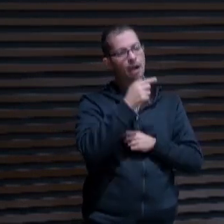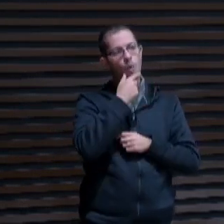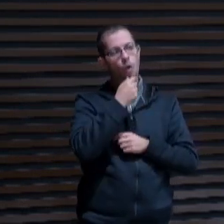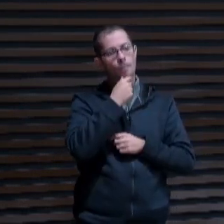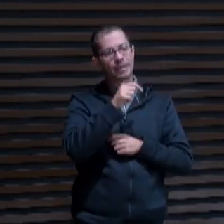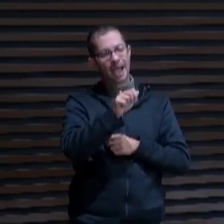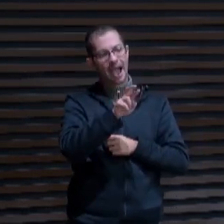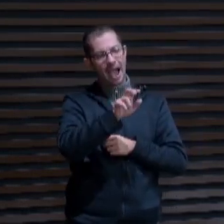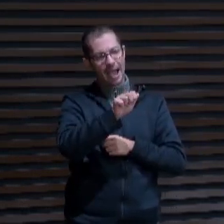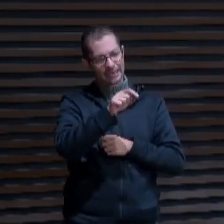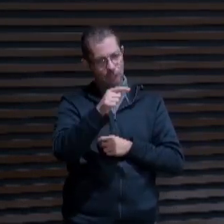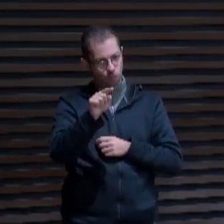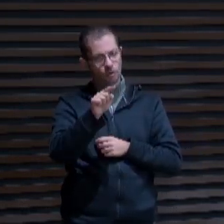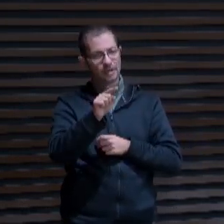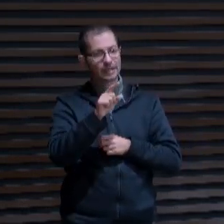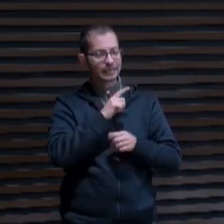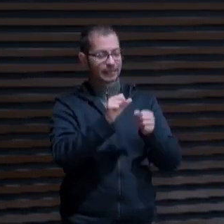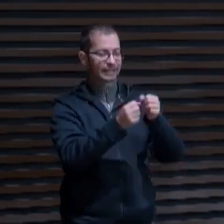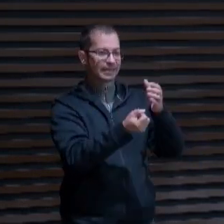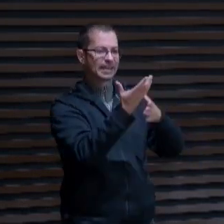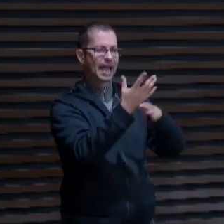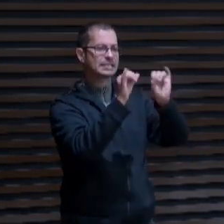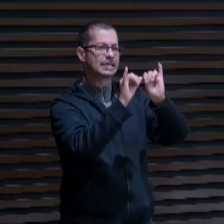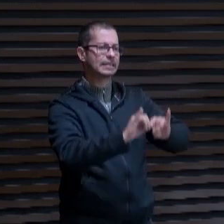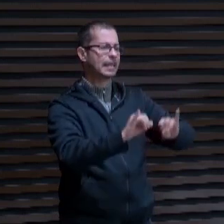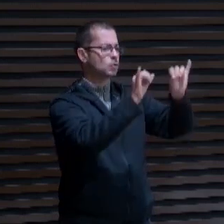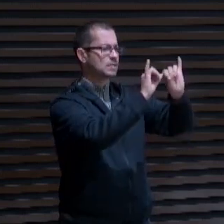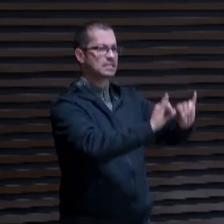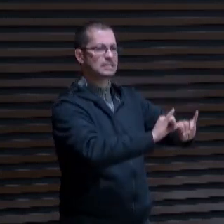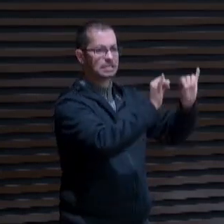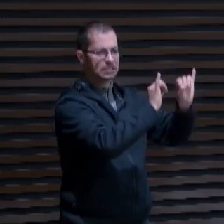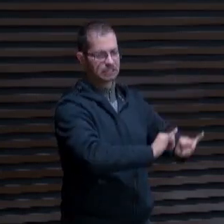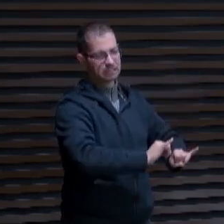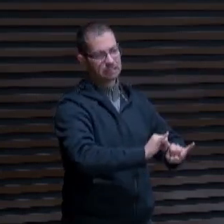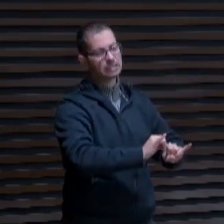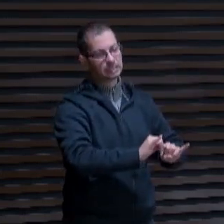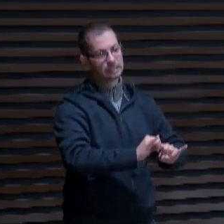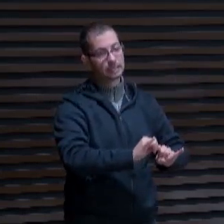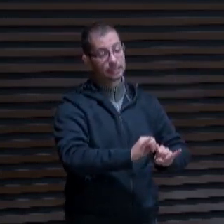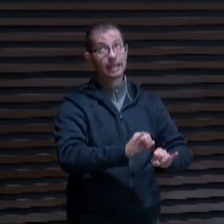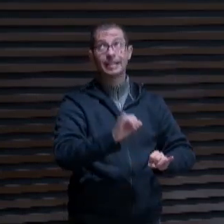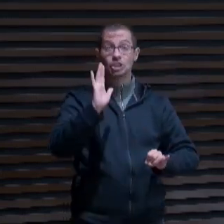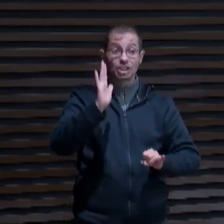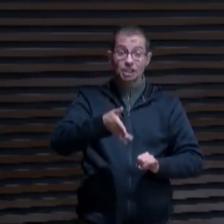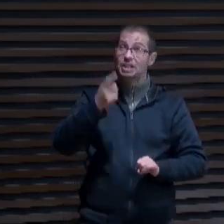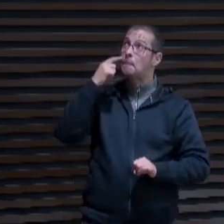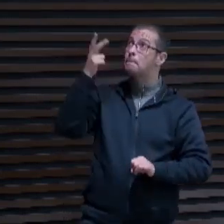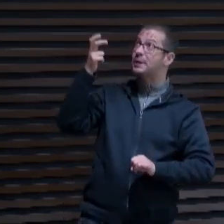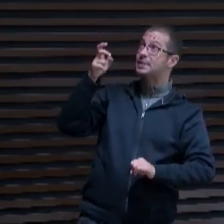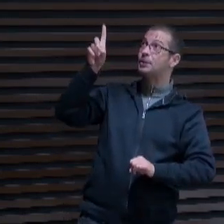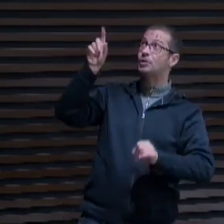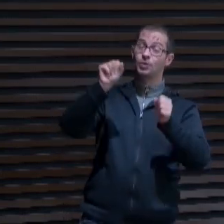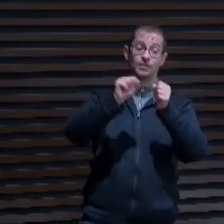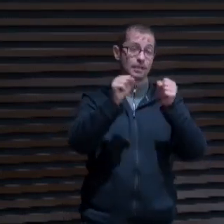levantasse para ele alguns deuses. Olha só que estupidez. Eles viram os milagres de Deus, eles